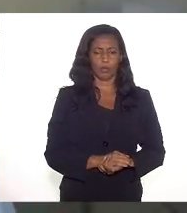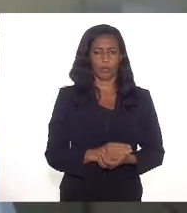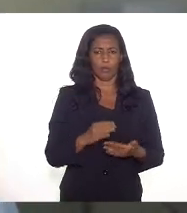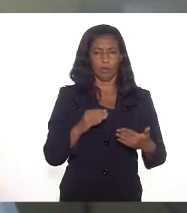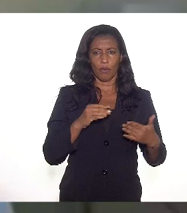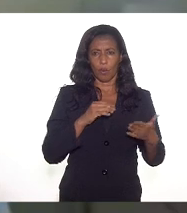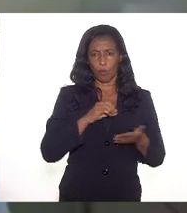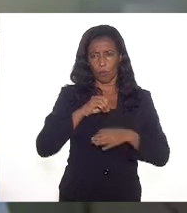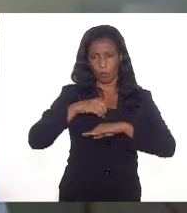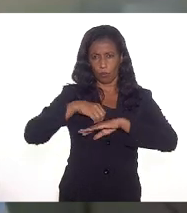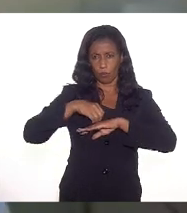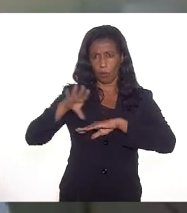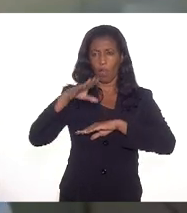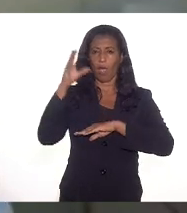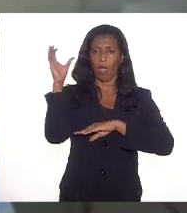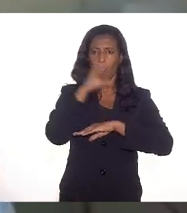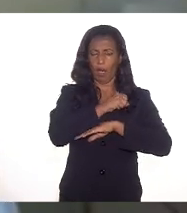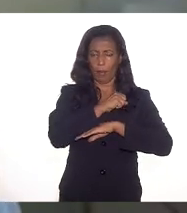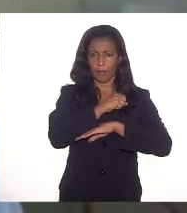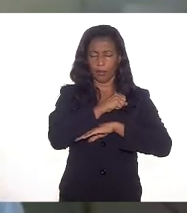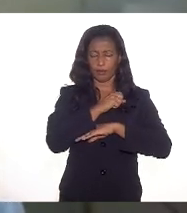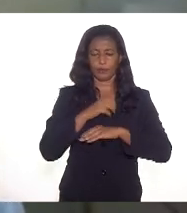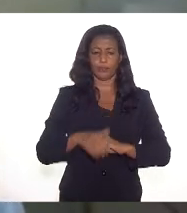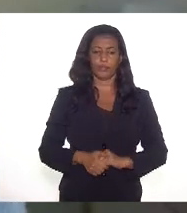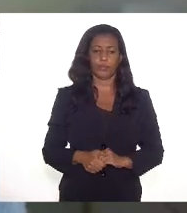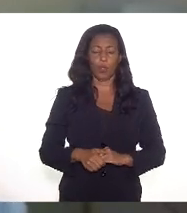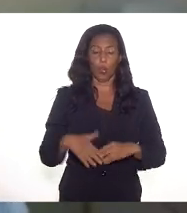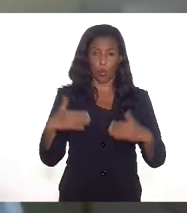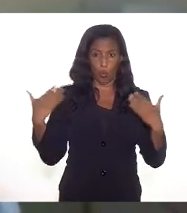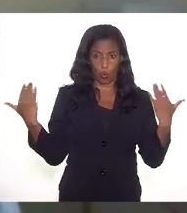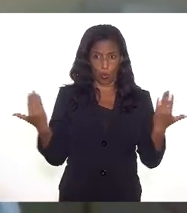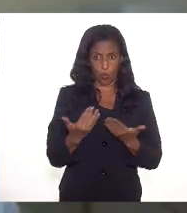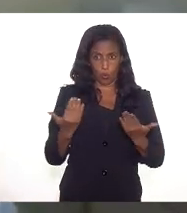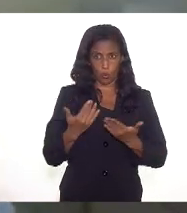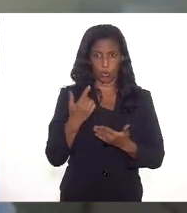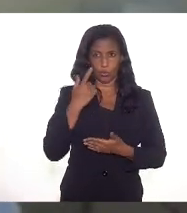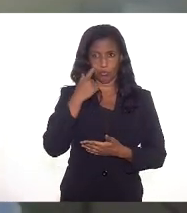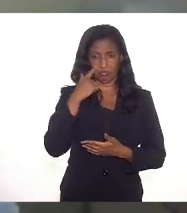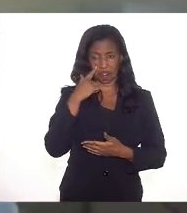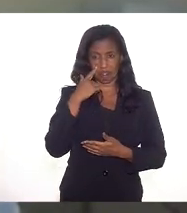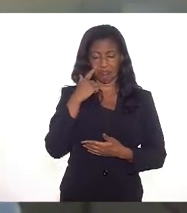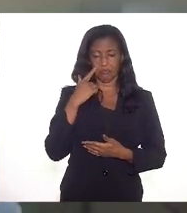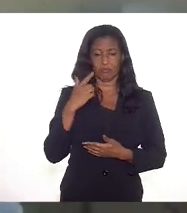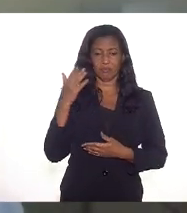rápido. O que nós estamos aprovando no dia de hoje já está